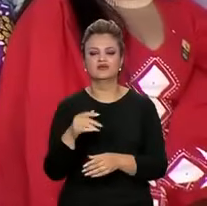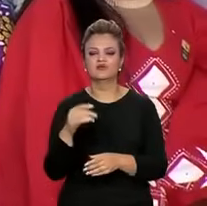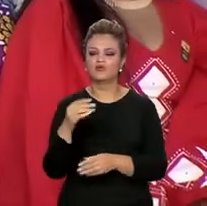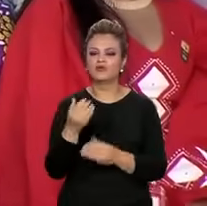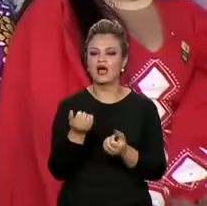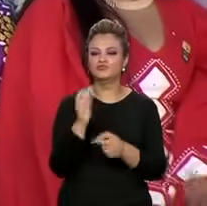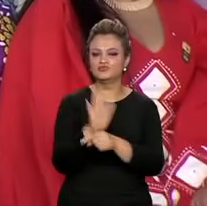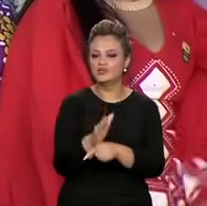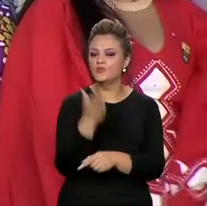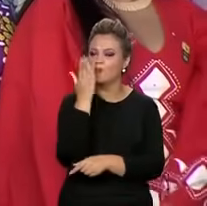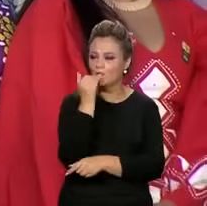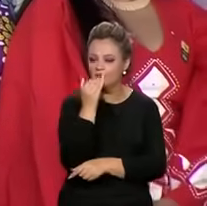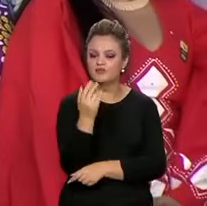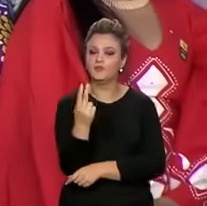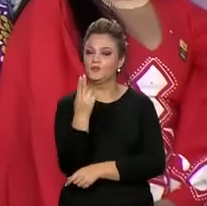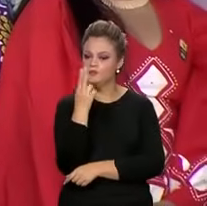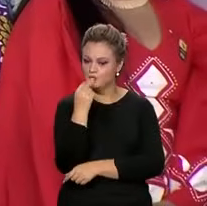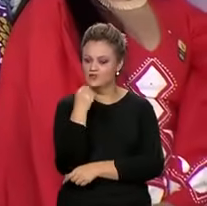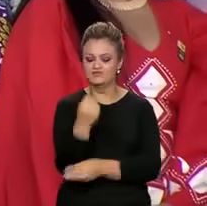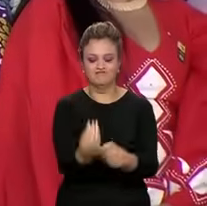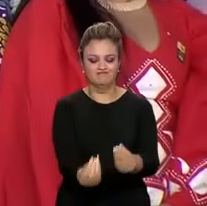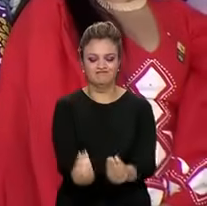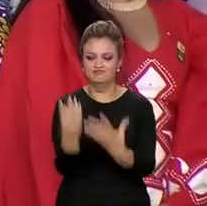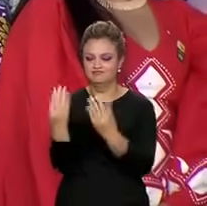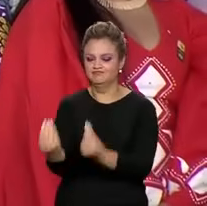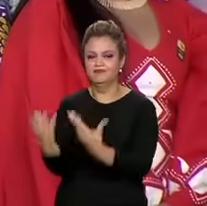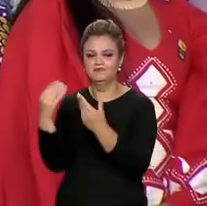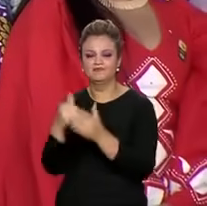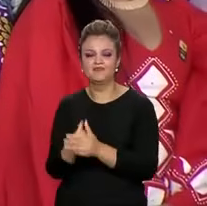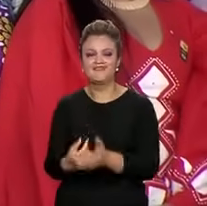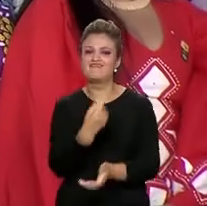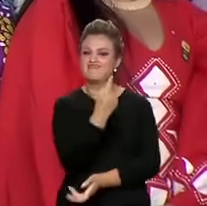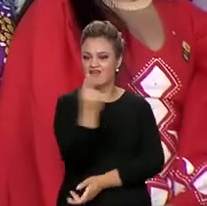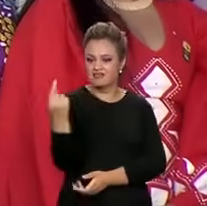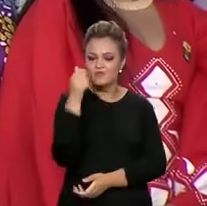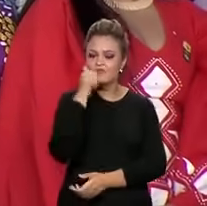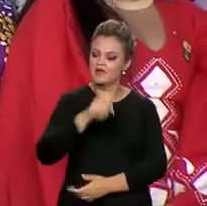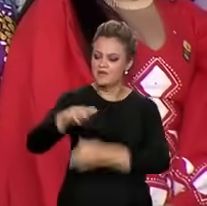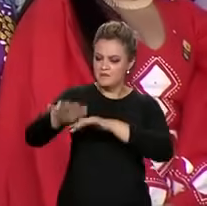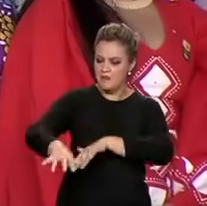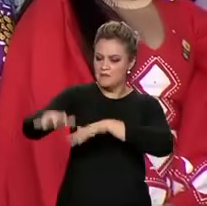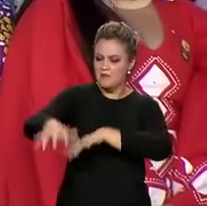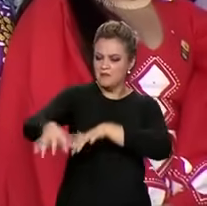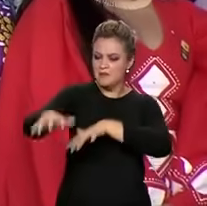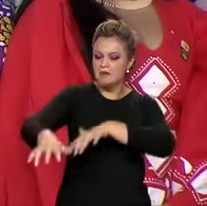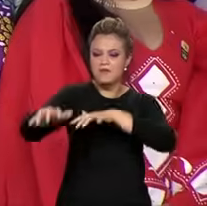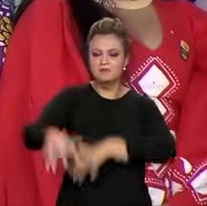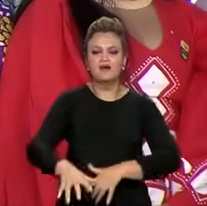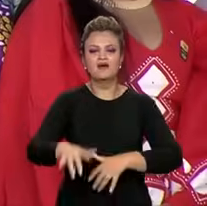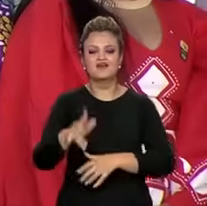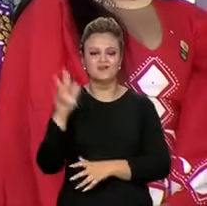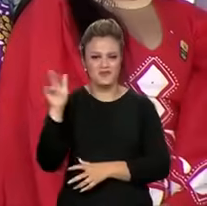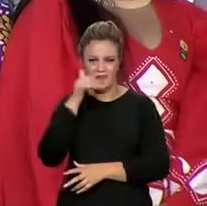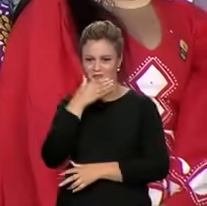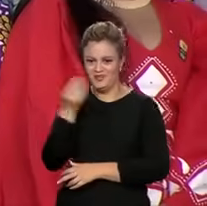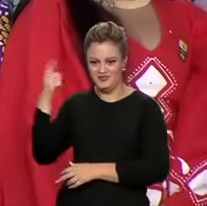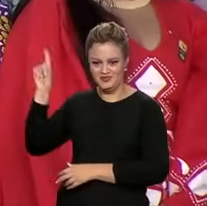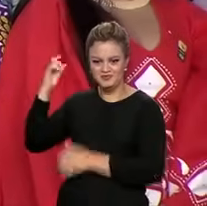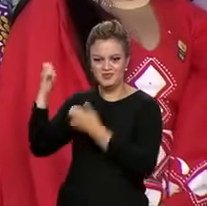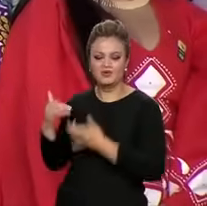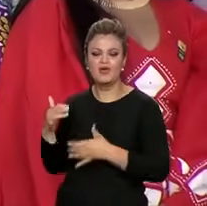alimentar e nutricional da nossa gente cada mulher que aqui marcha faz Como disse mas é